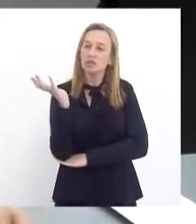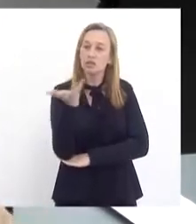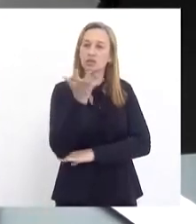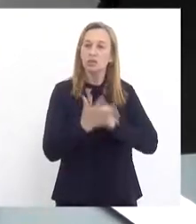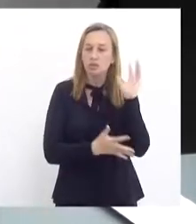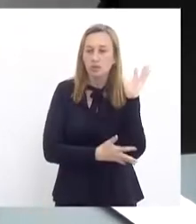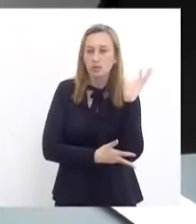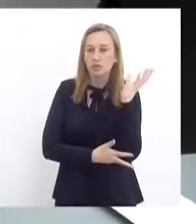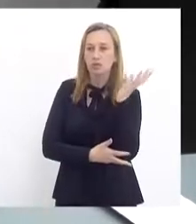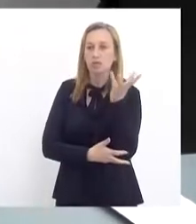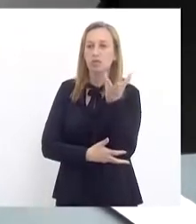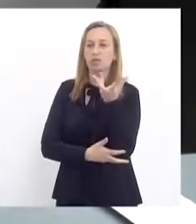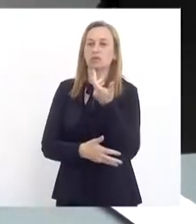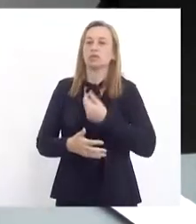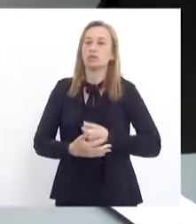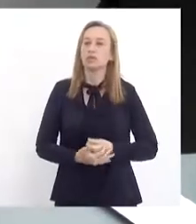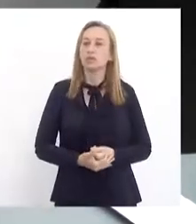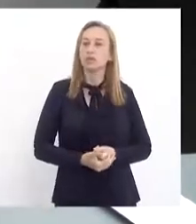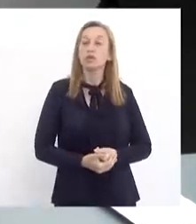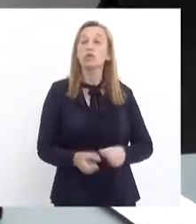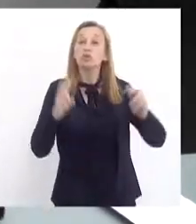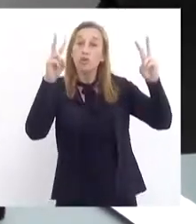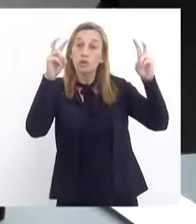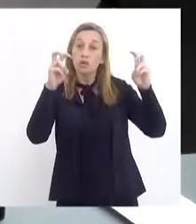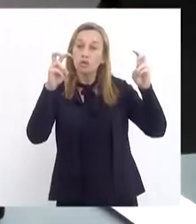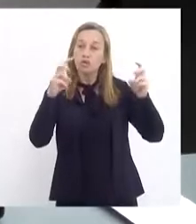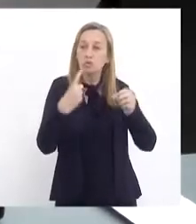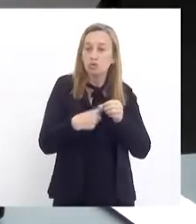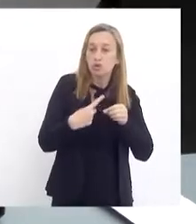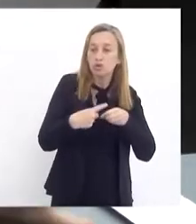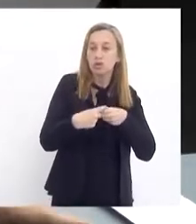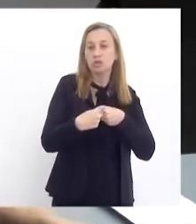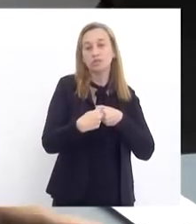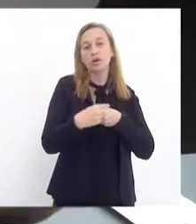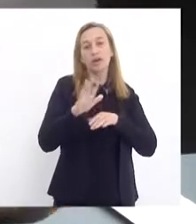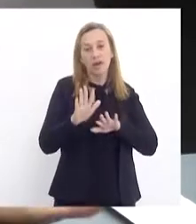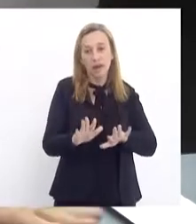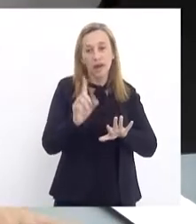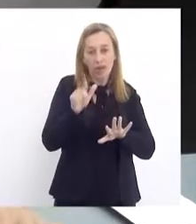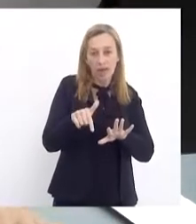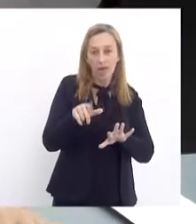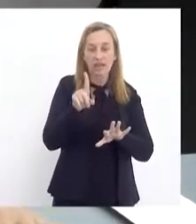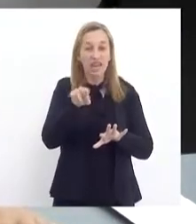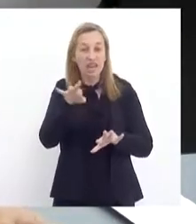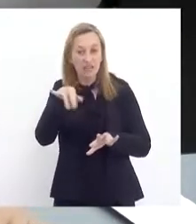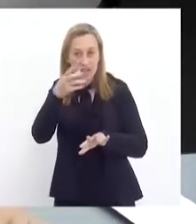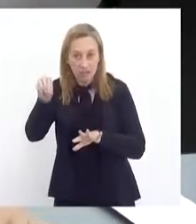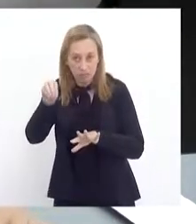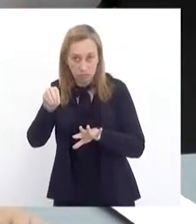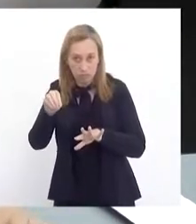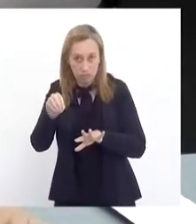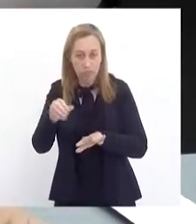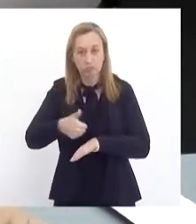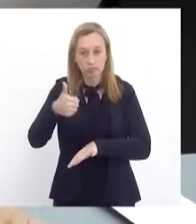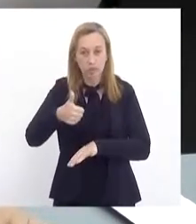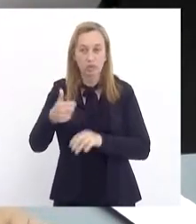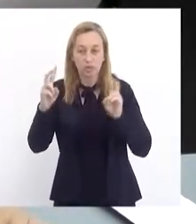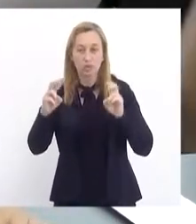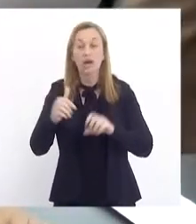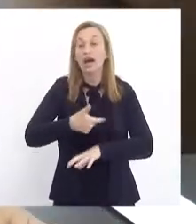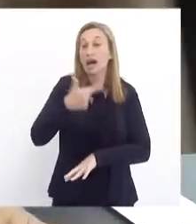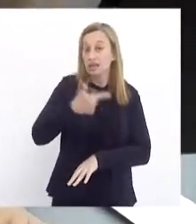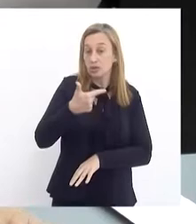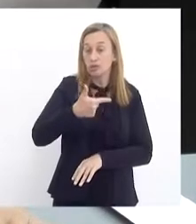essência. De assuntos municipais é uma derivação, a primeira questão. A